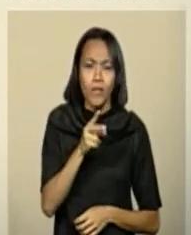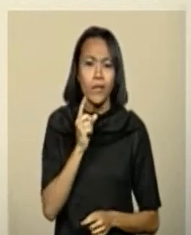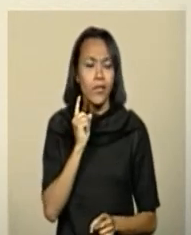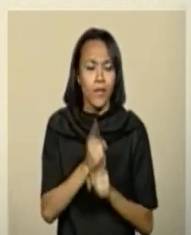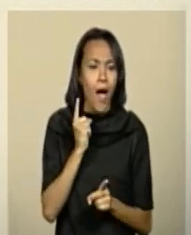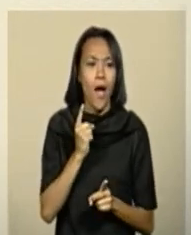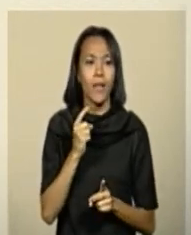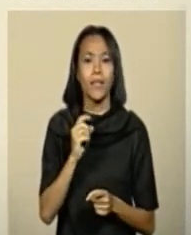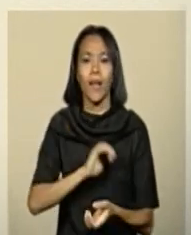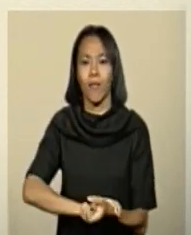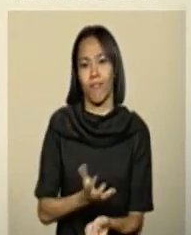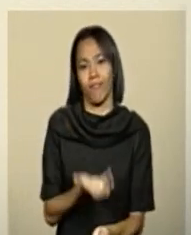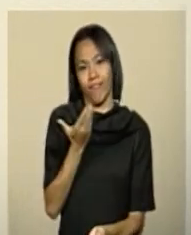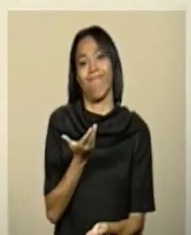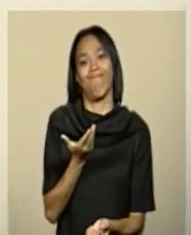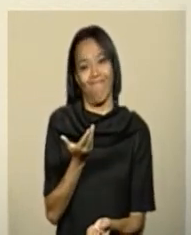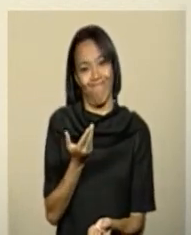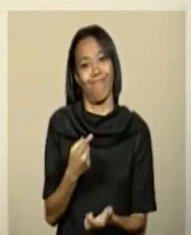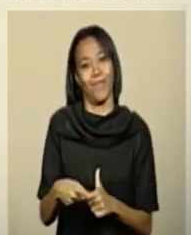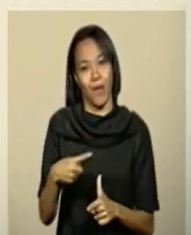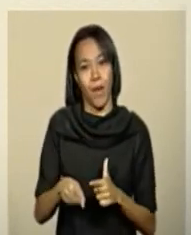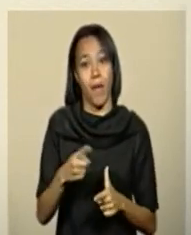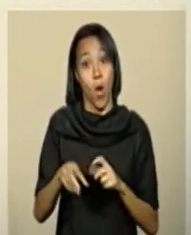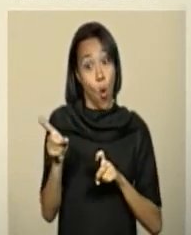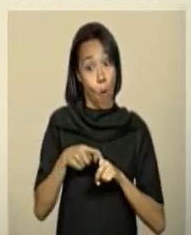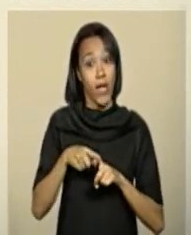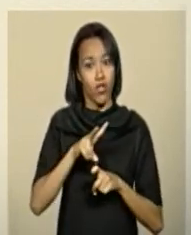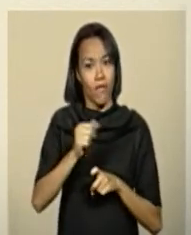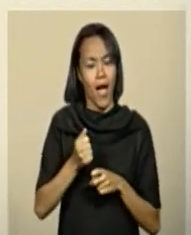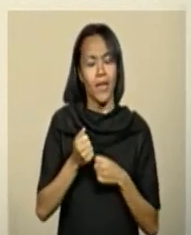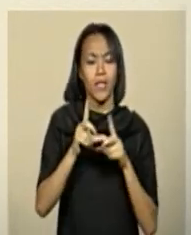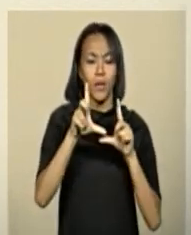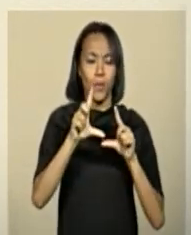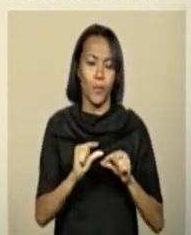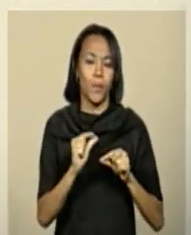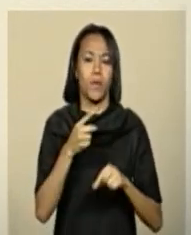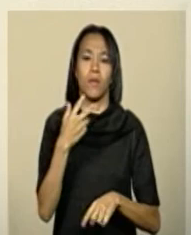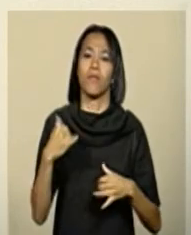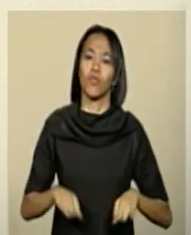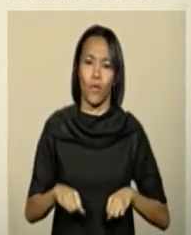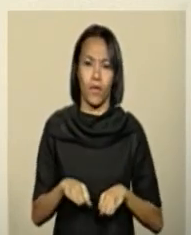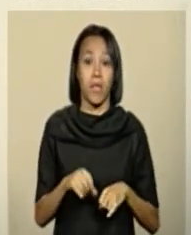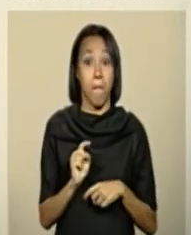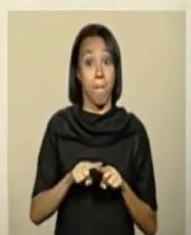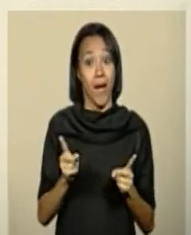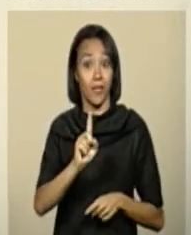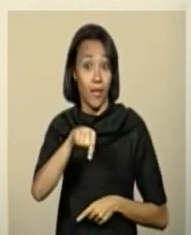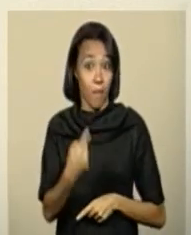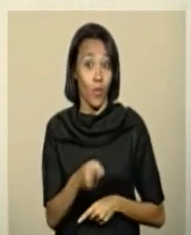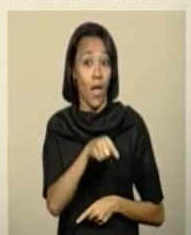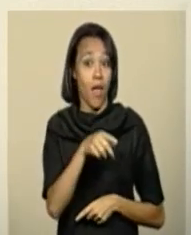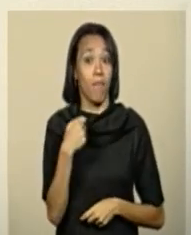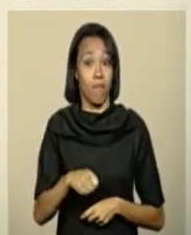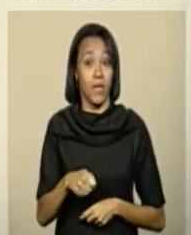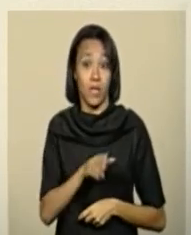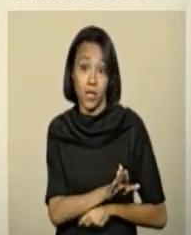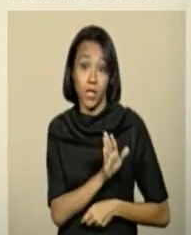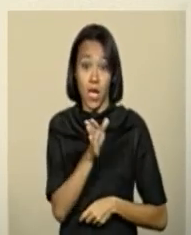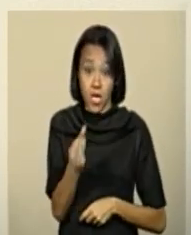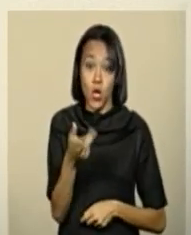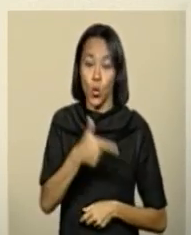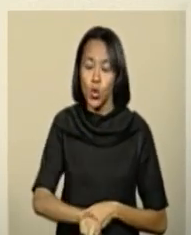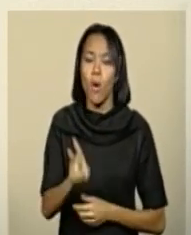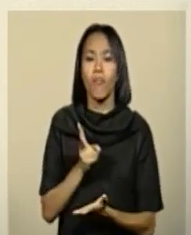está com pressão alta. O médico da UPA vai aliviar o sofrimento dela naquele momento, mas depois ela vai precisar continuar